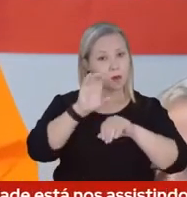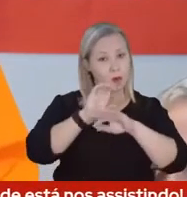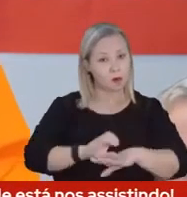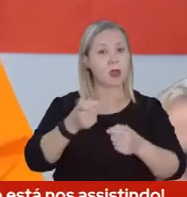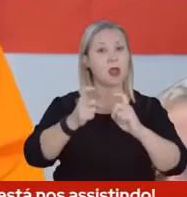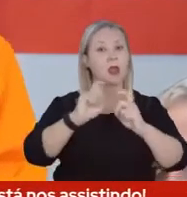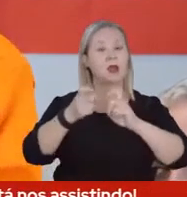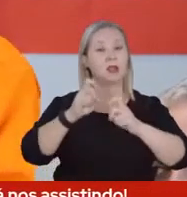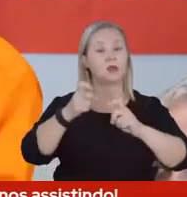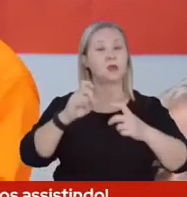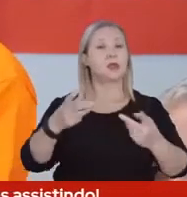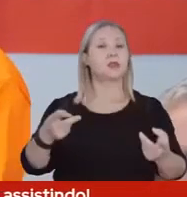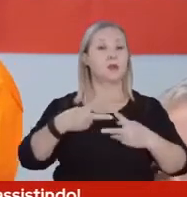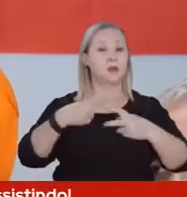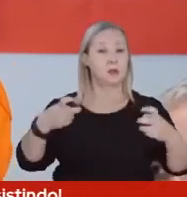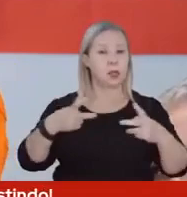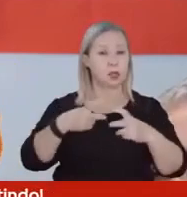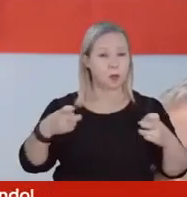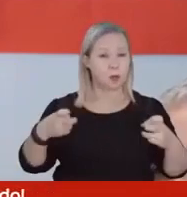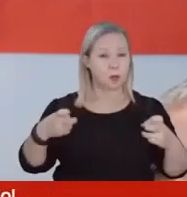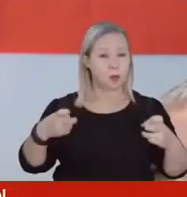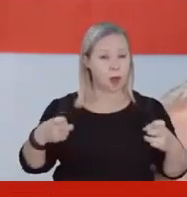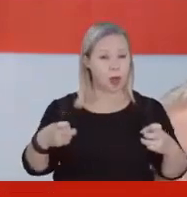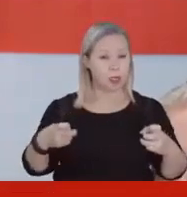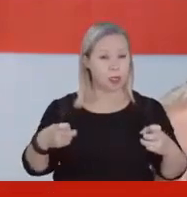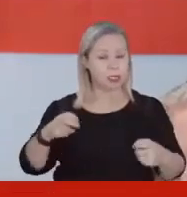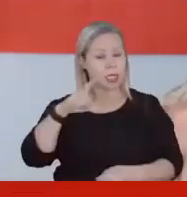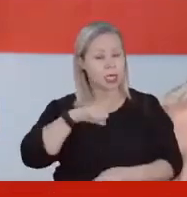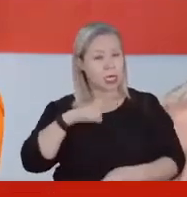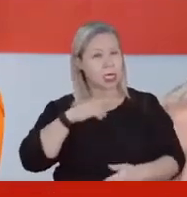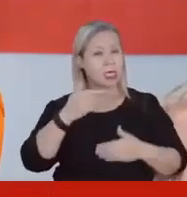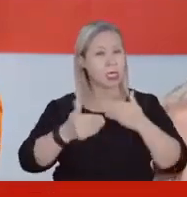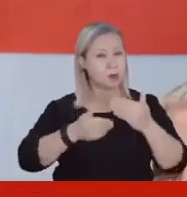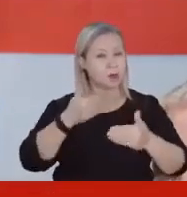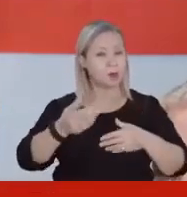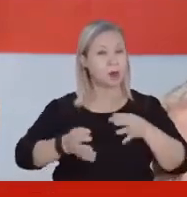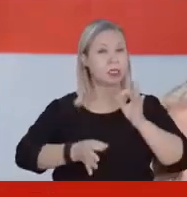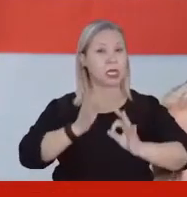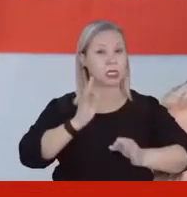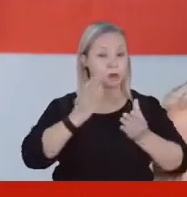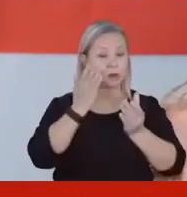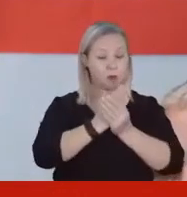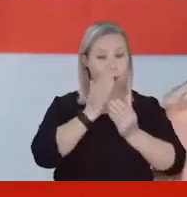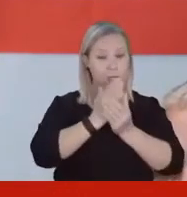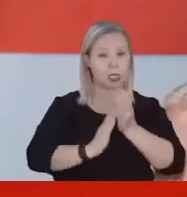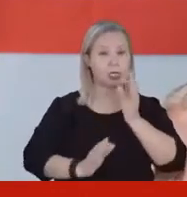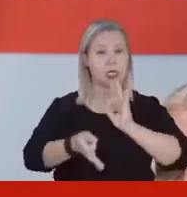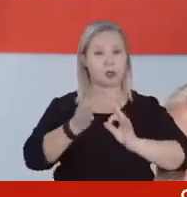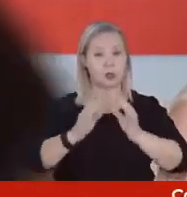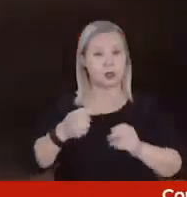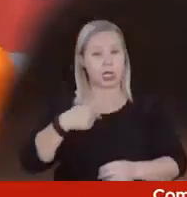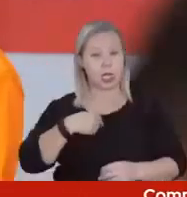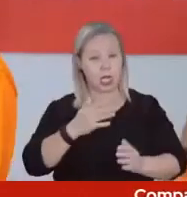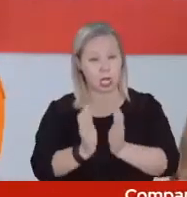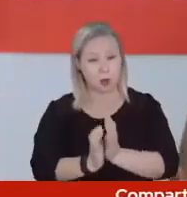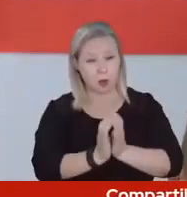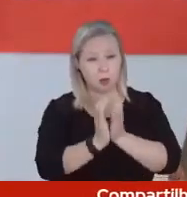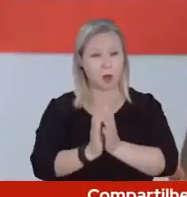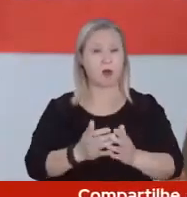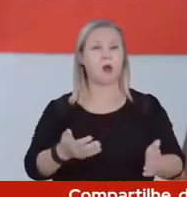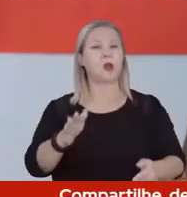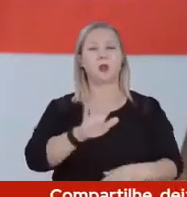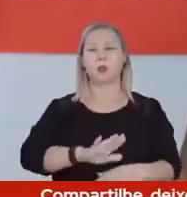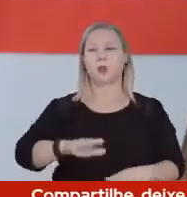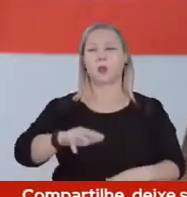14, e temos um processo na Justiça, eu, Graça Foster, Guido Mantica, Miriam Belchior, do Ministério